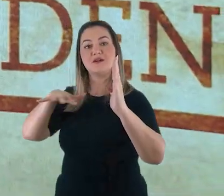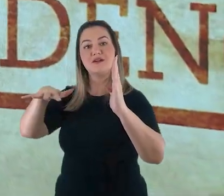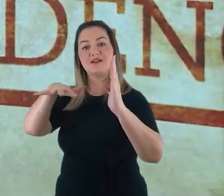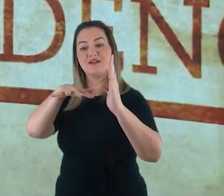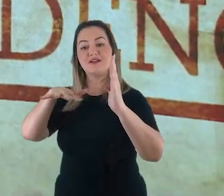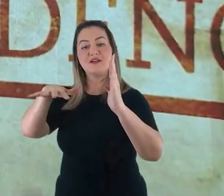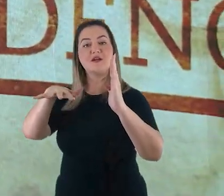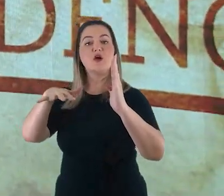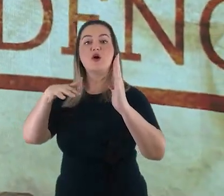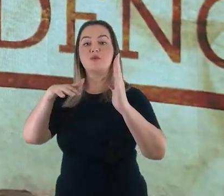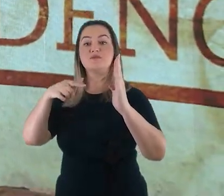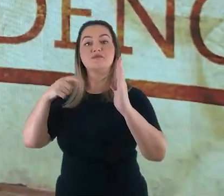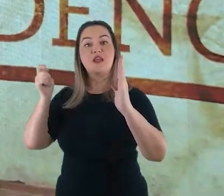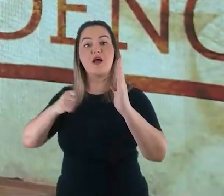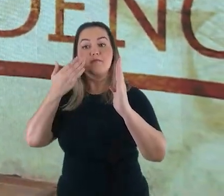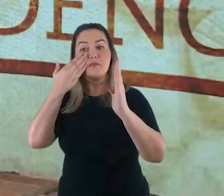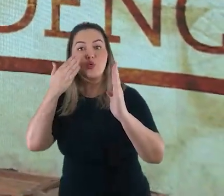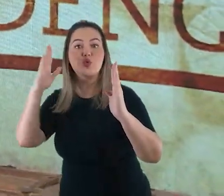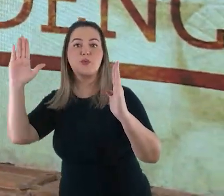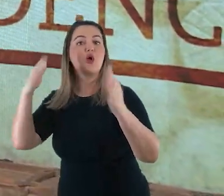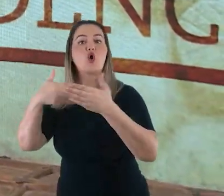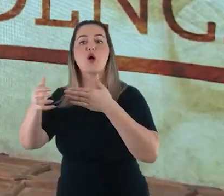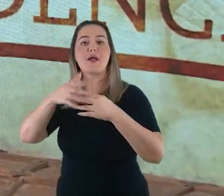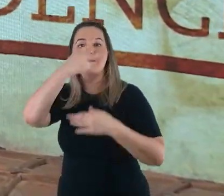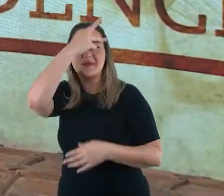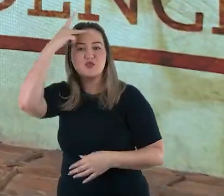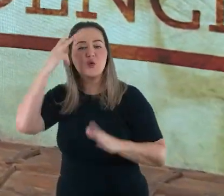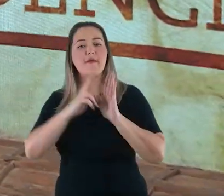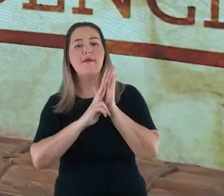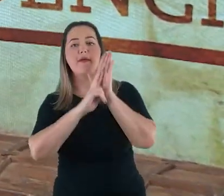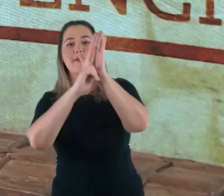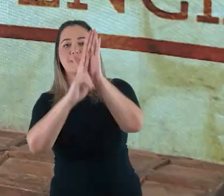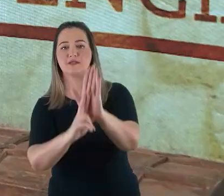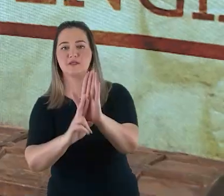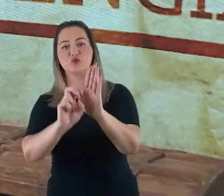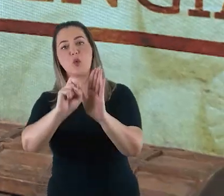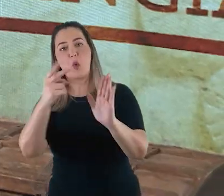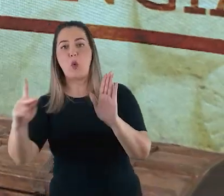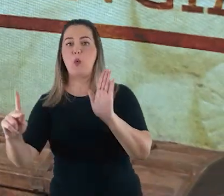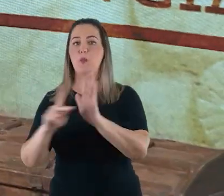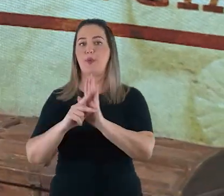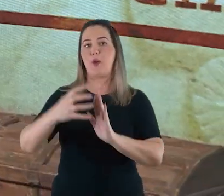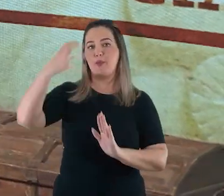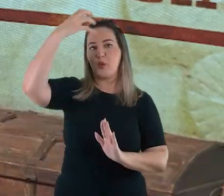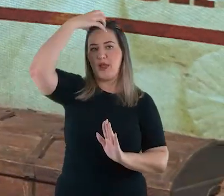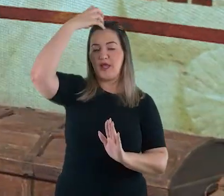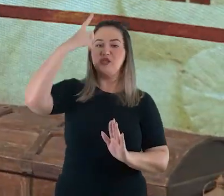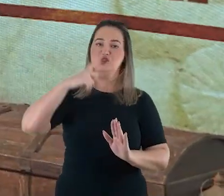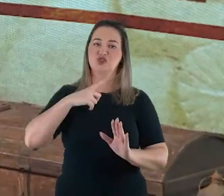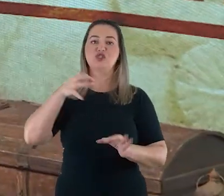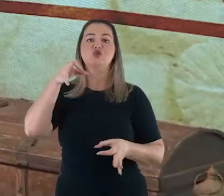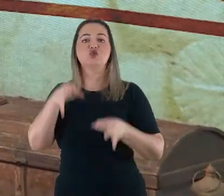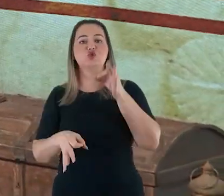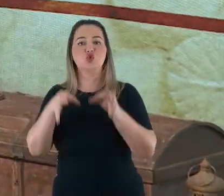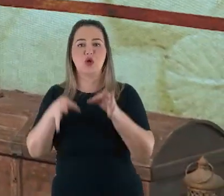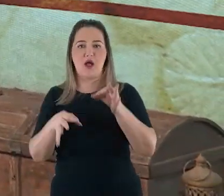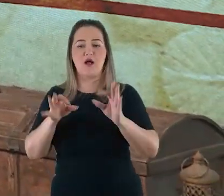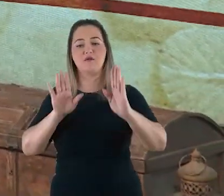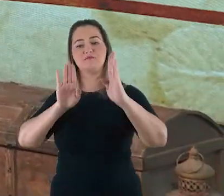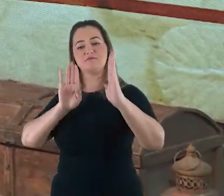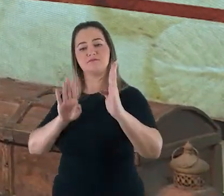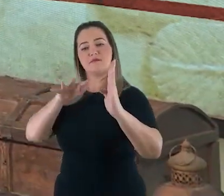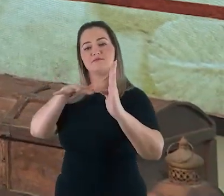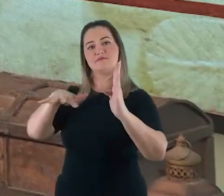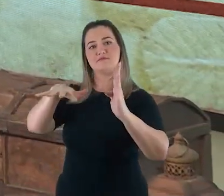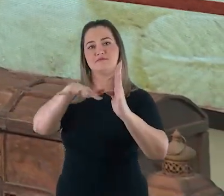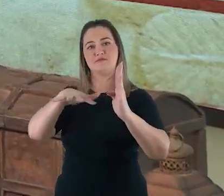seja, qualquer um que fosse representante do rei ou o próprio rei julgaria ali, entre as portas, a